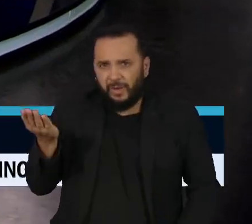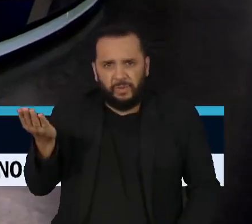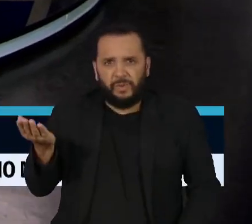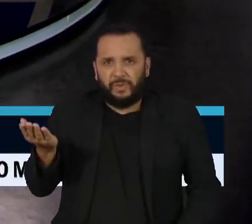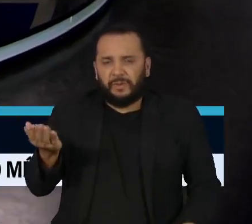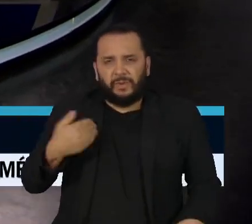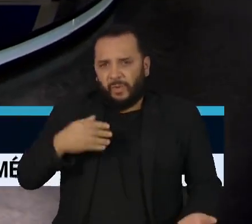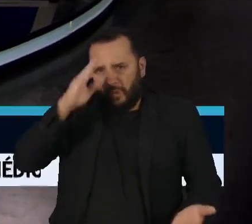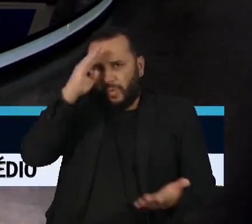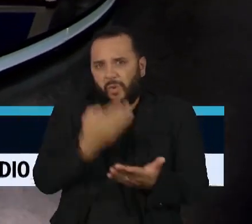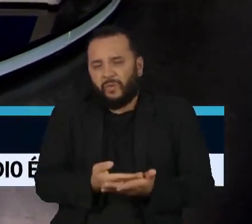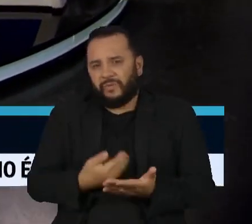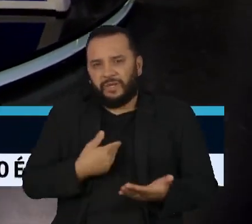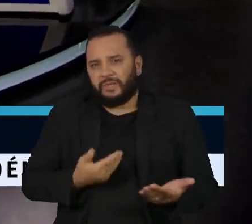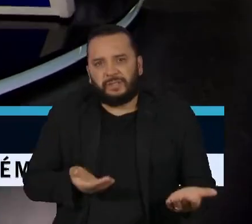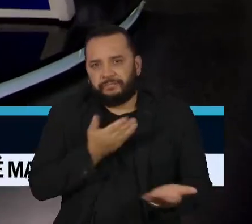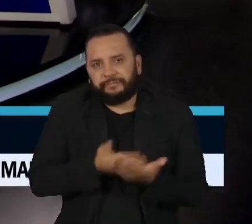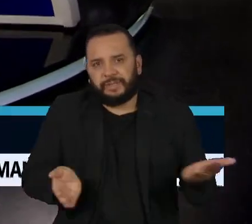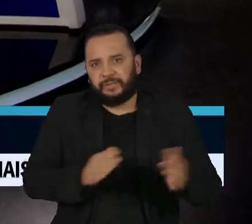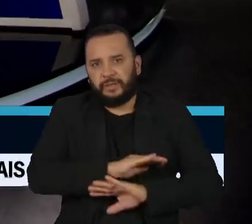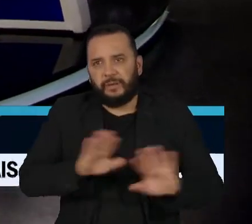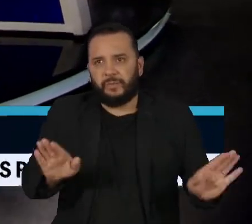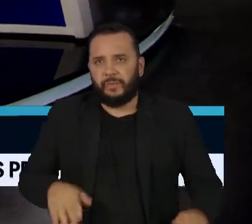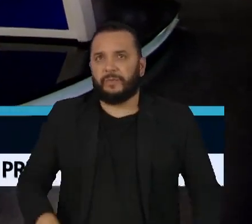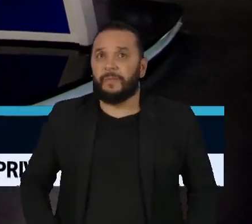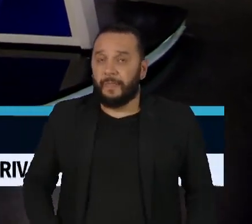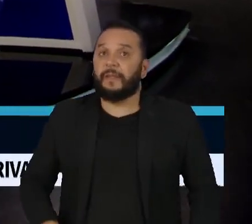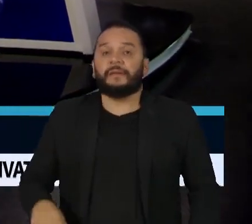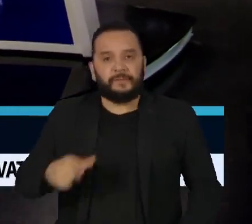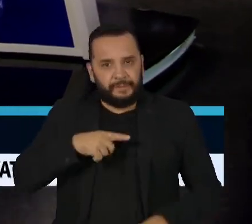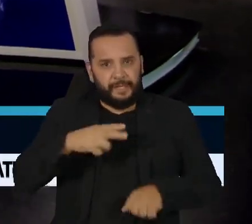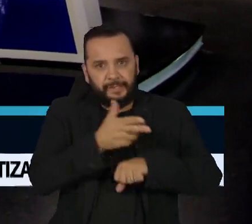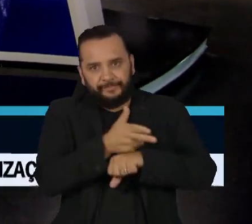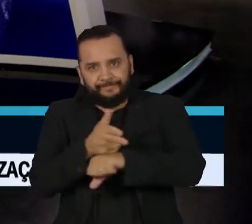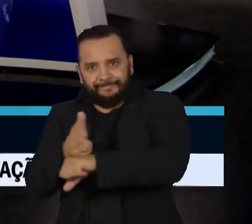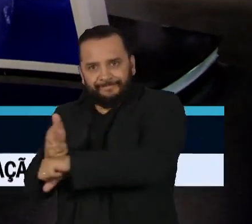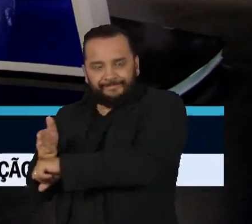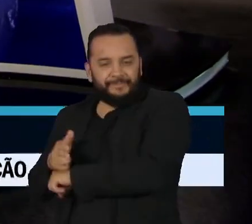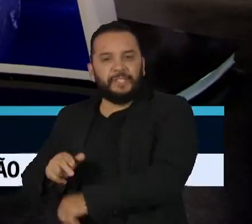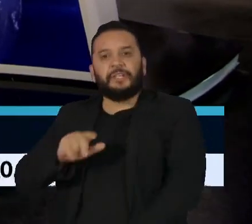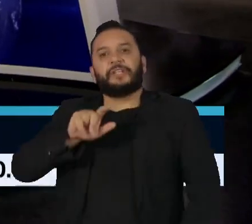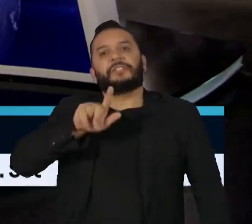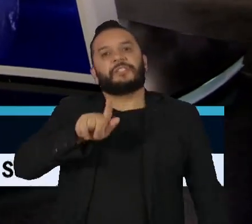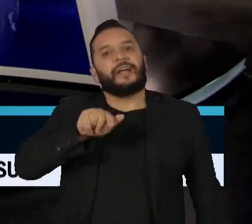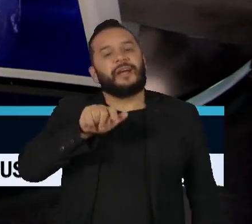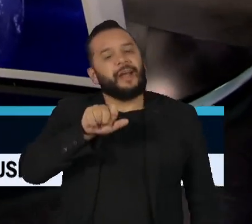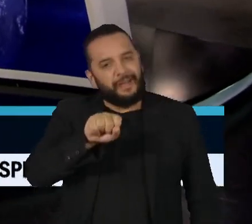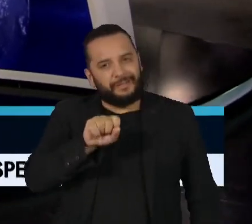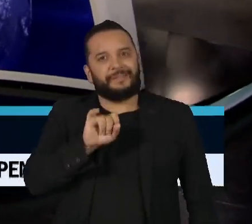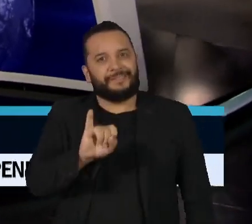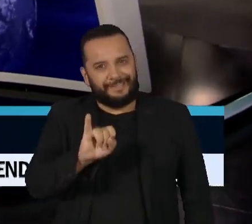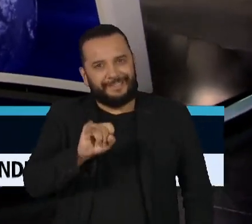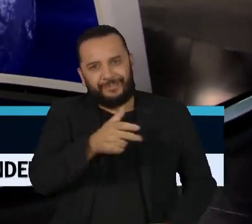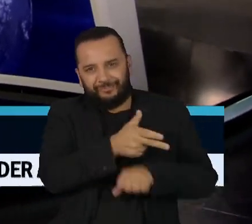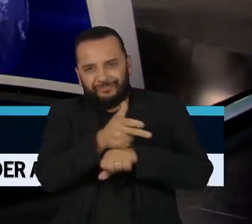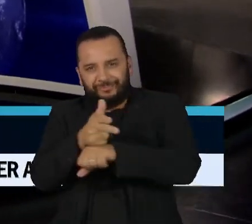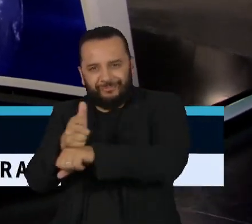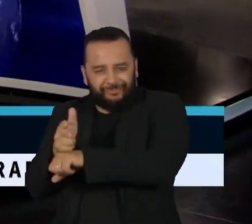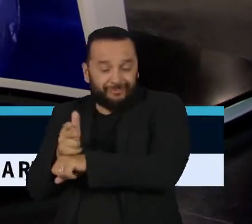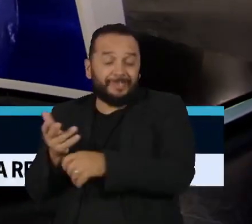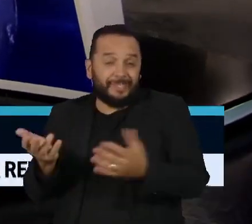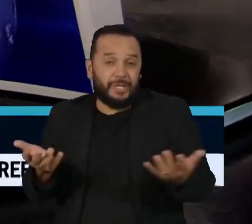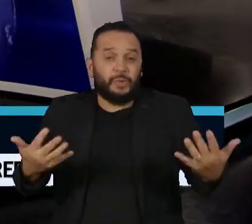É capaz vazamento das imagens né do egsi ali dentro do Palácio do Planalto gerou ali uma nova situação política